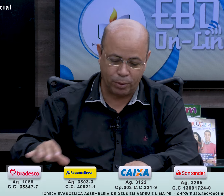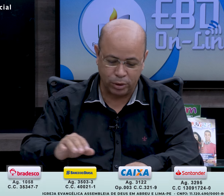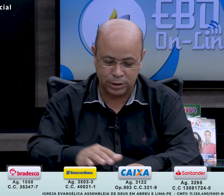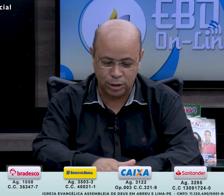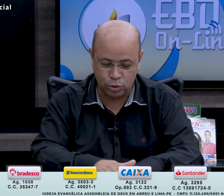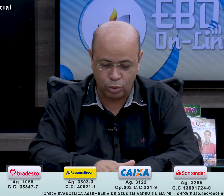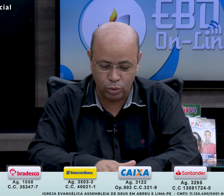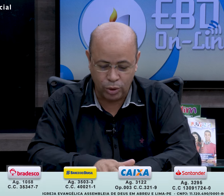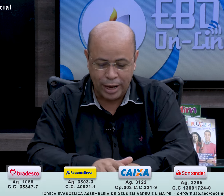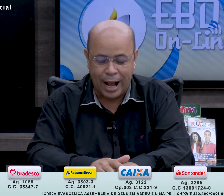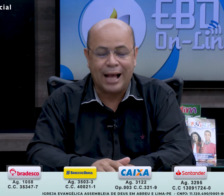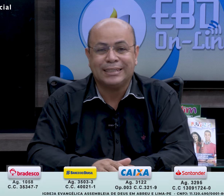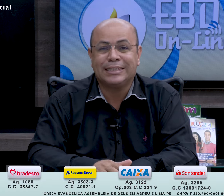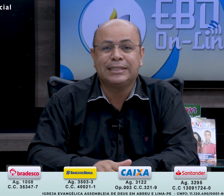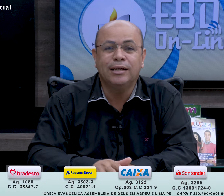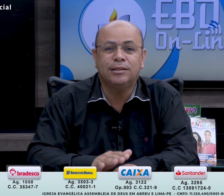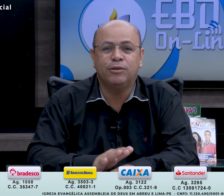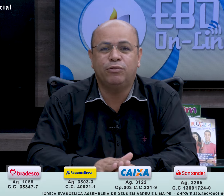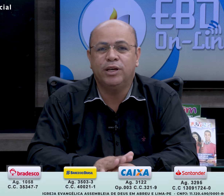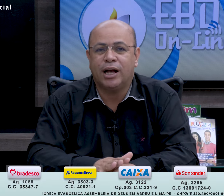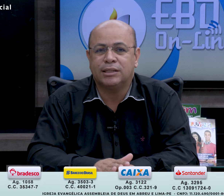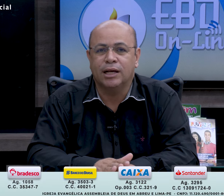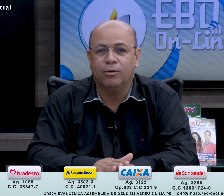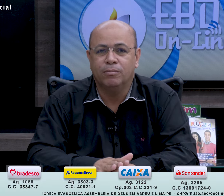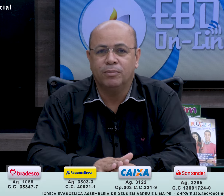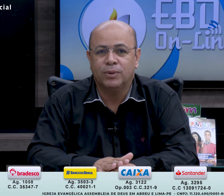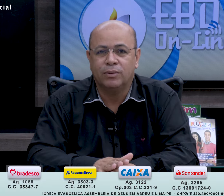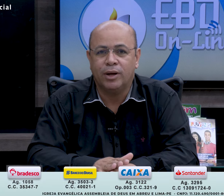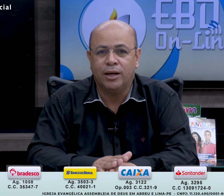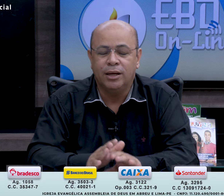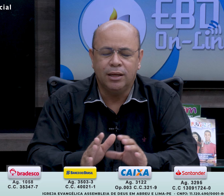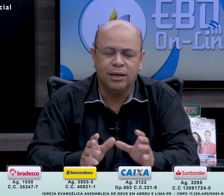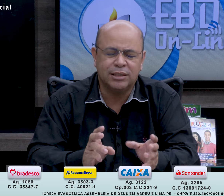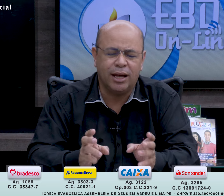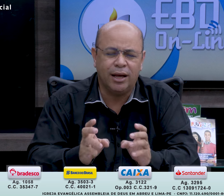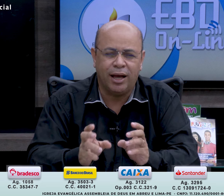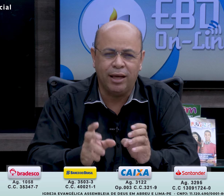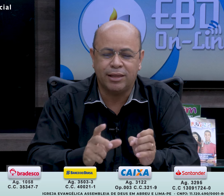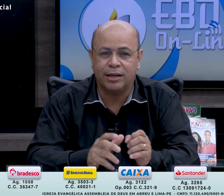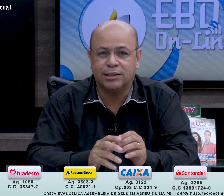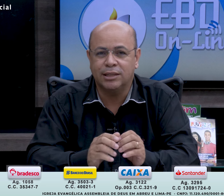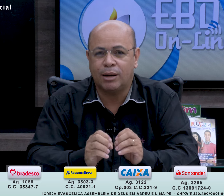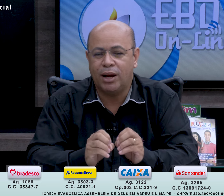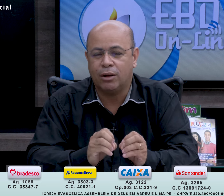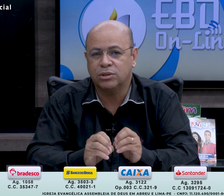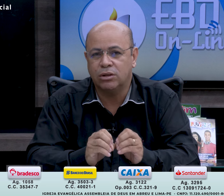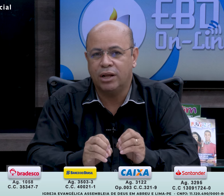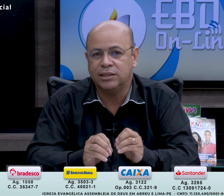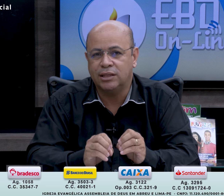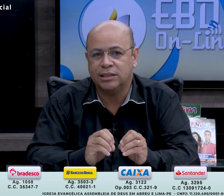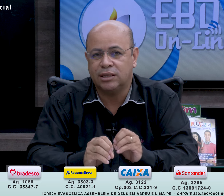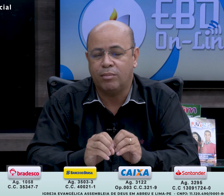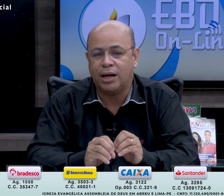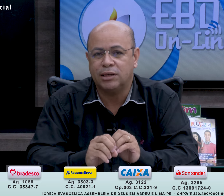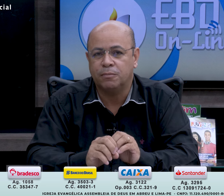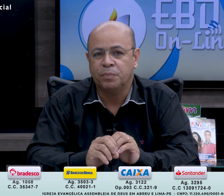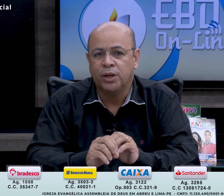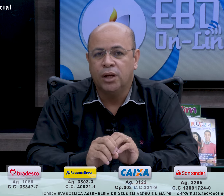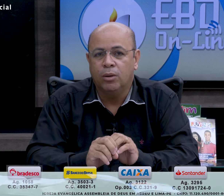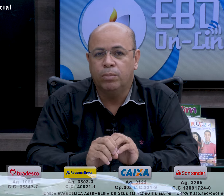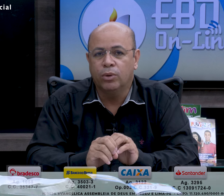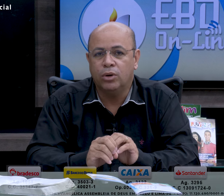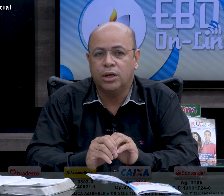tem por título a Santificação né Isso é é é interessante trabalhar com os adolescentes essa